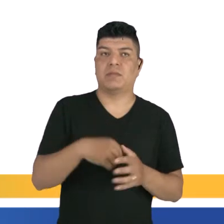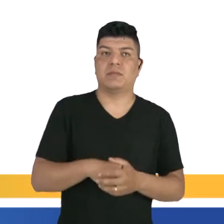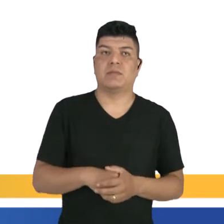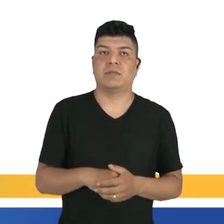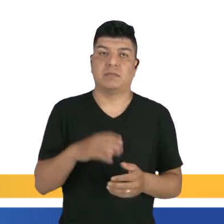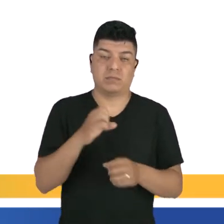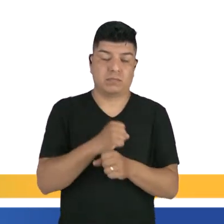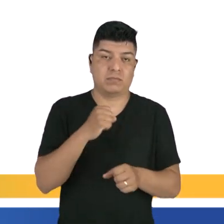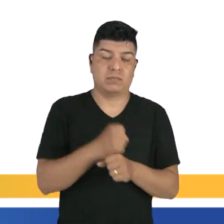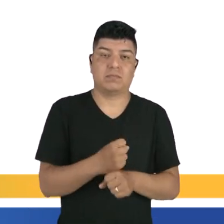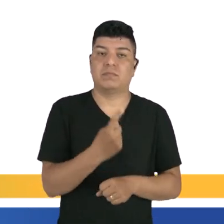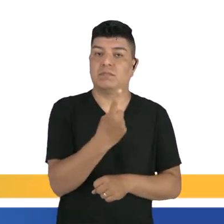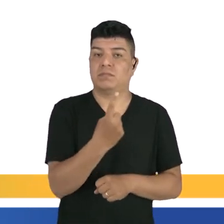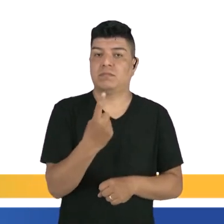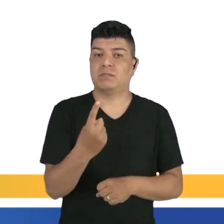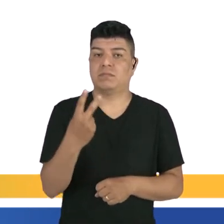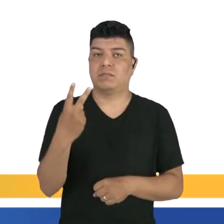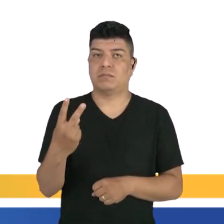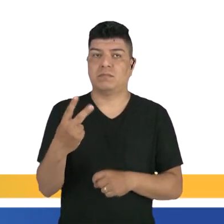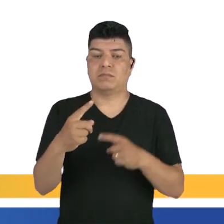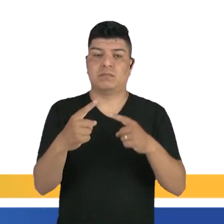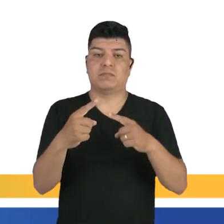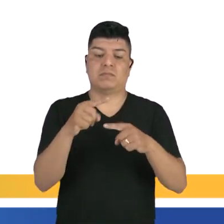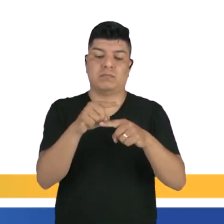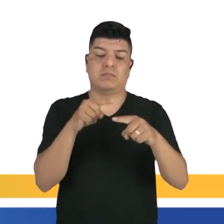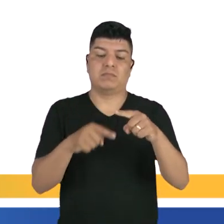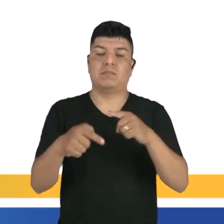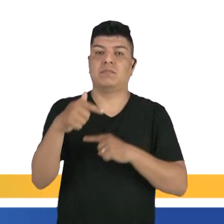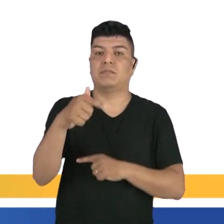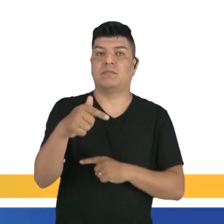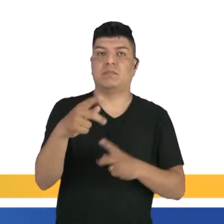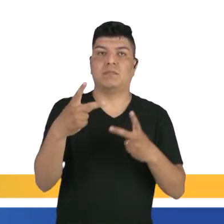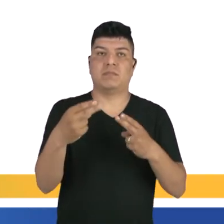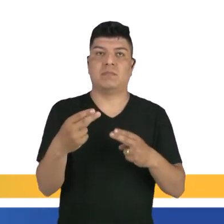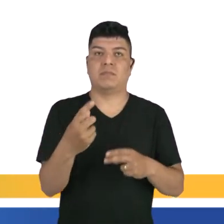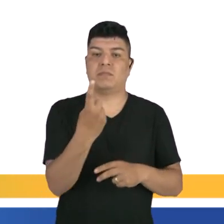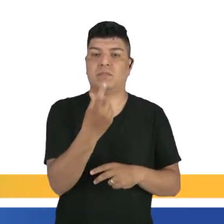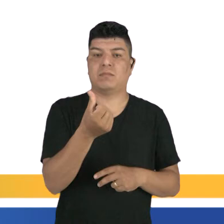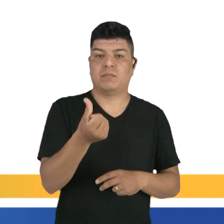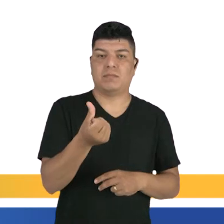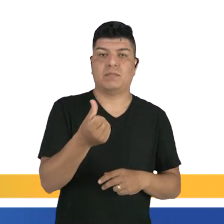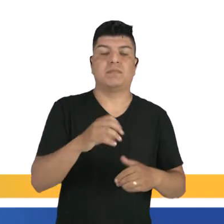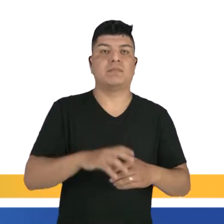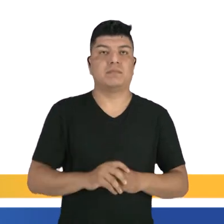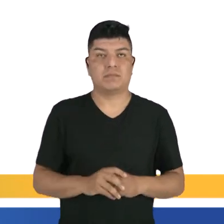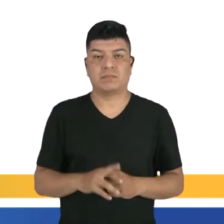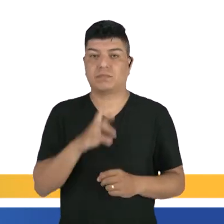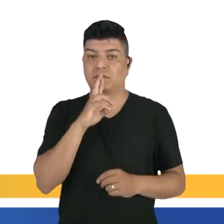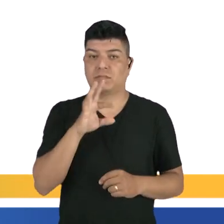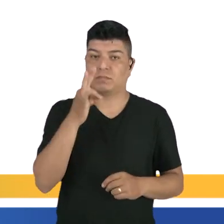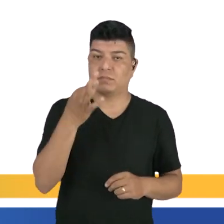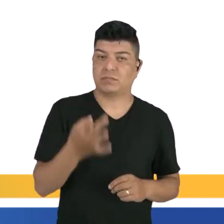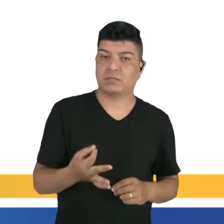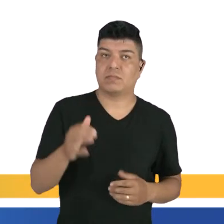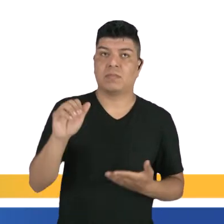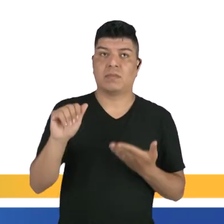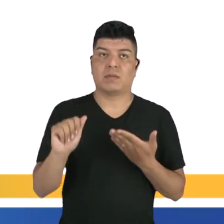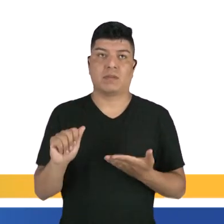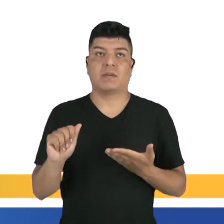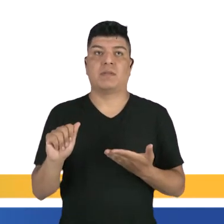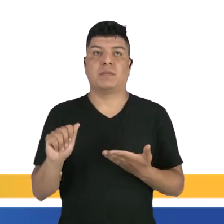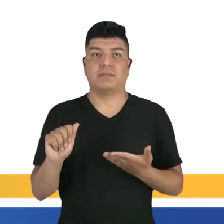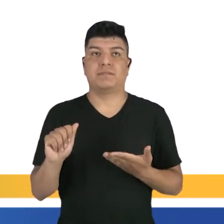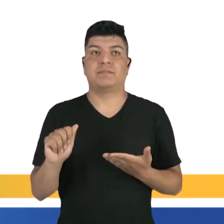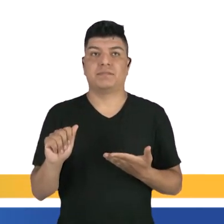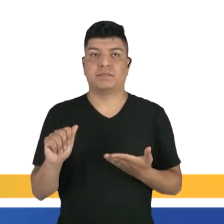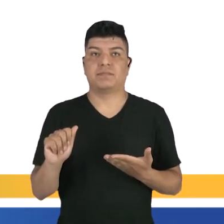calcular a razão. 112 dividido para 7 vai dar 16. Então, alternativa A.